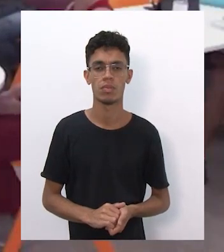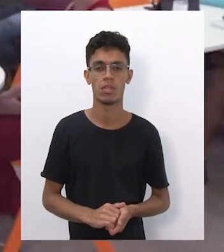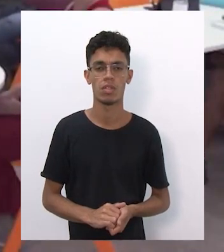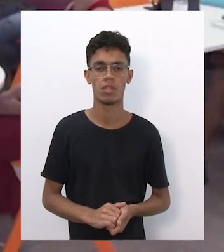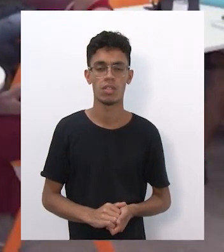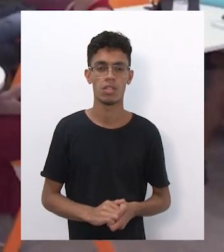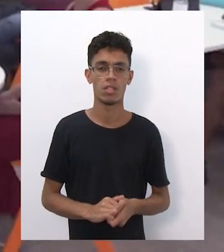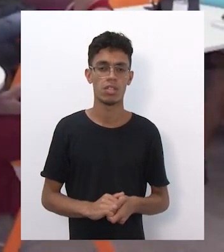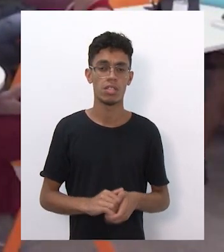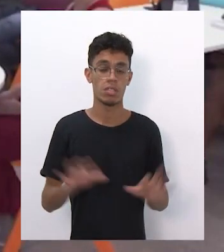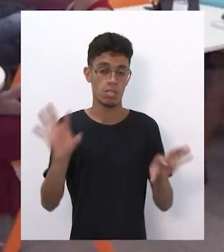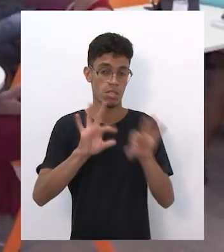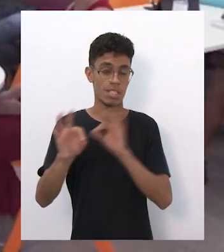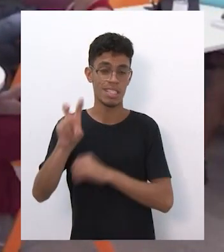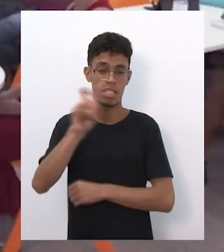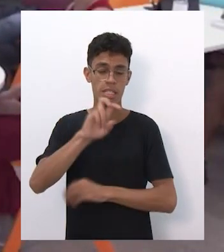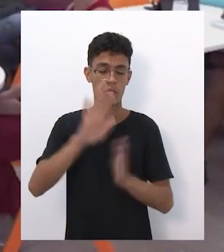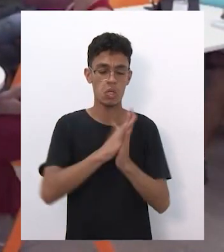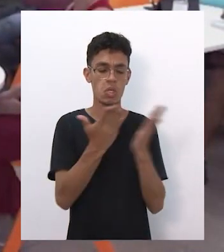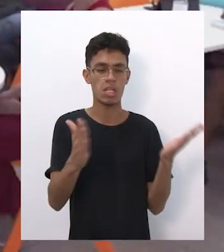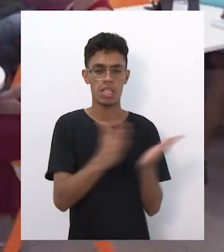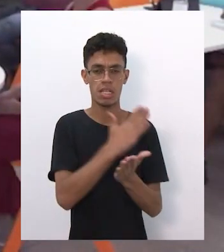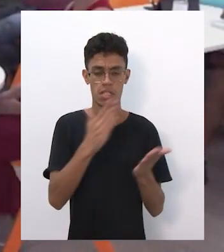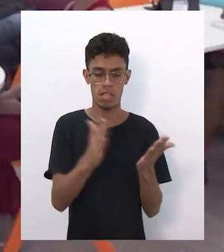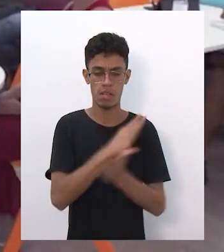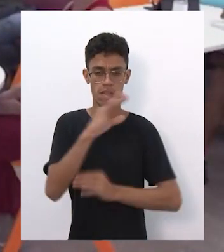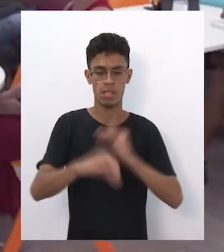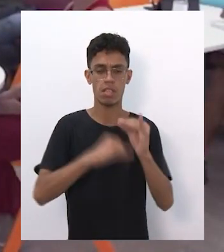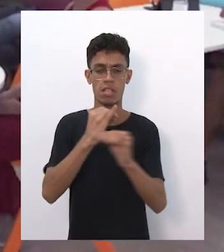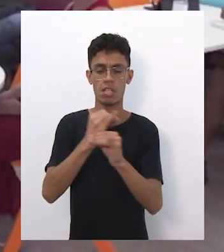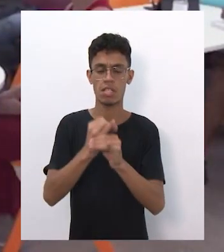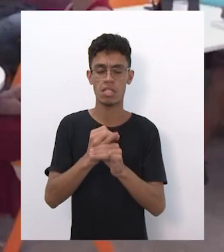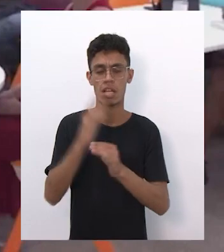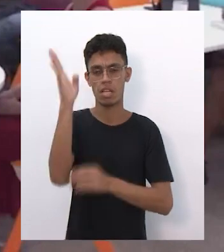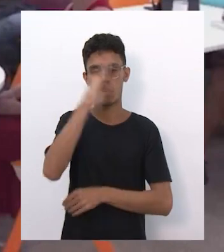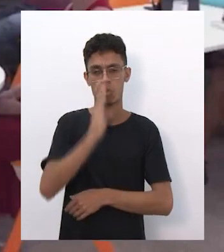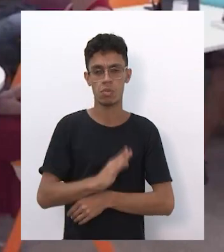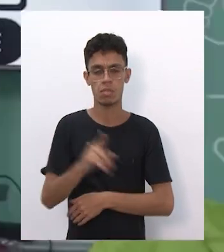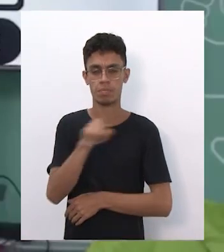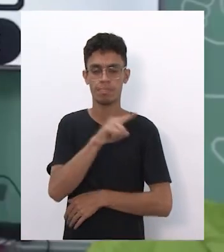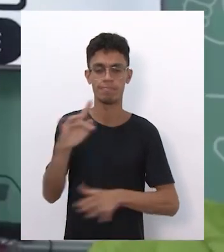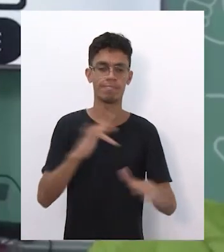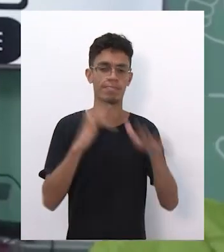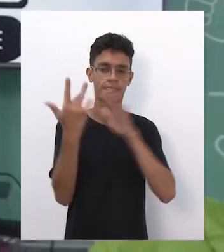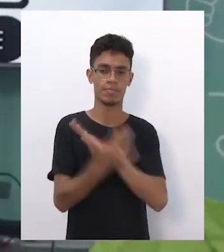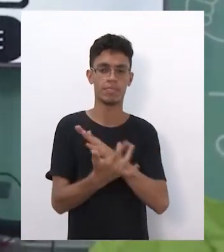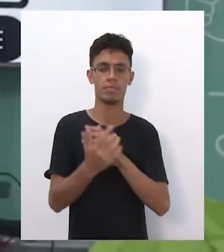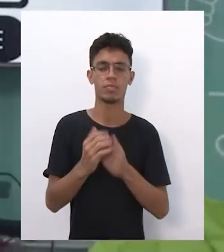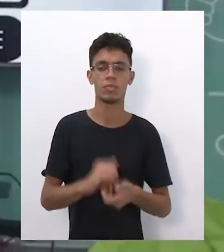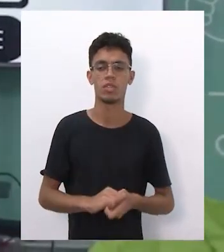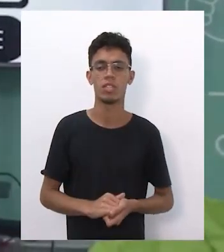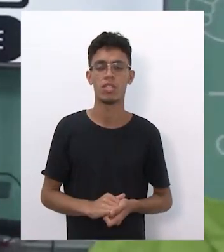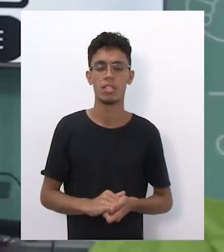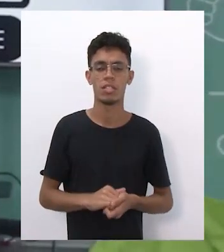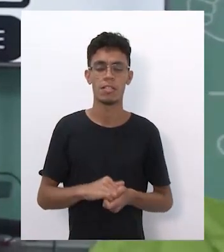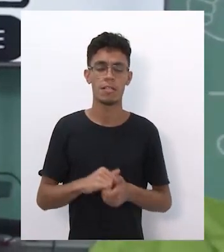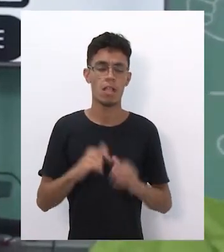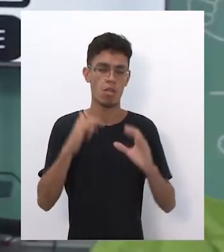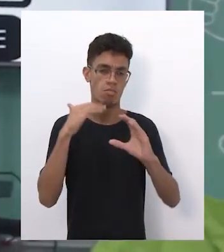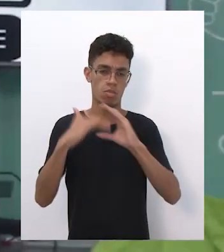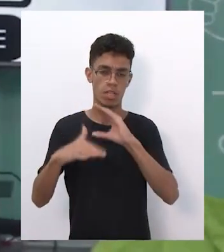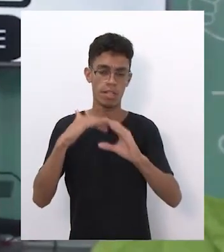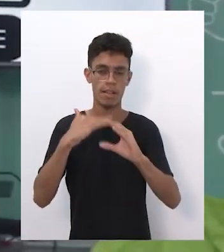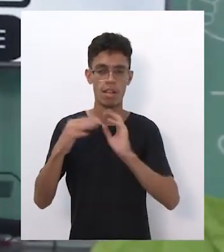vocês 5 livros digitais. Eles são disponíveis na rede, eles estão gratuitos, né? Então o professor pode acessar através do QR